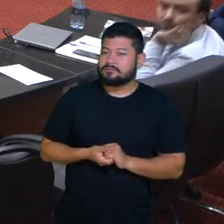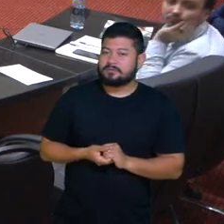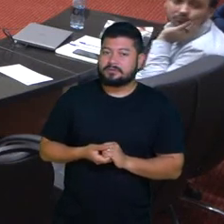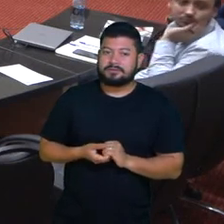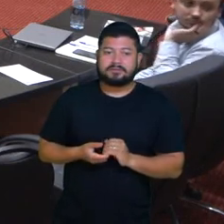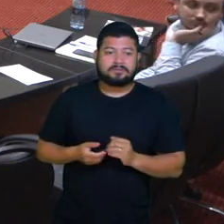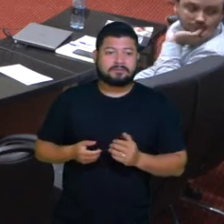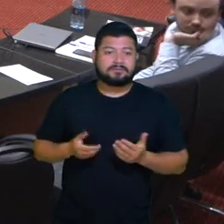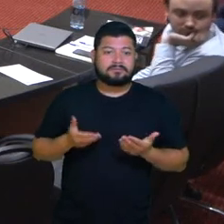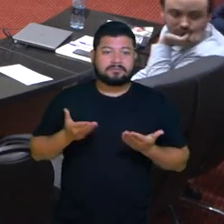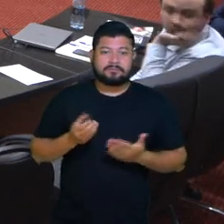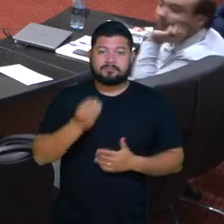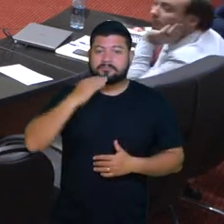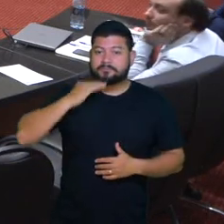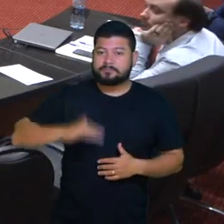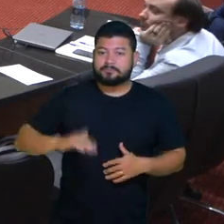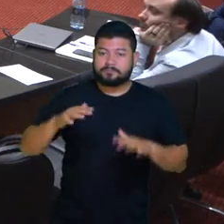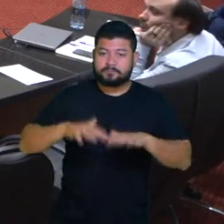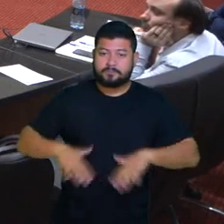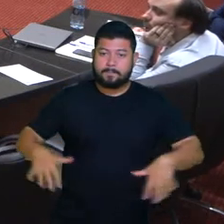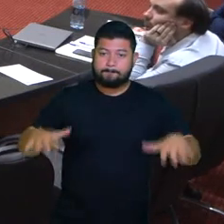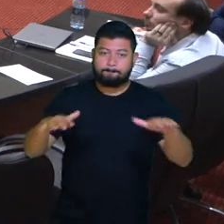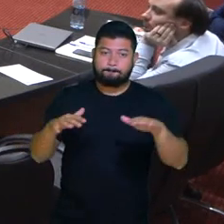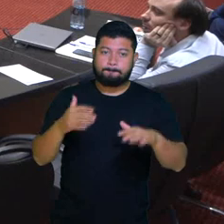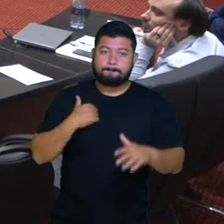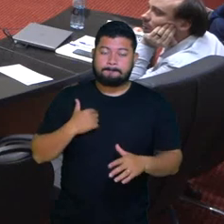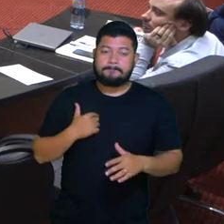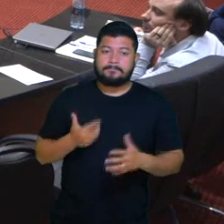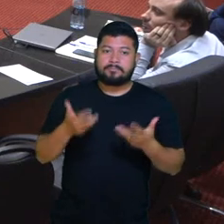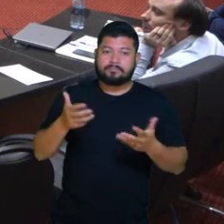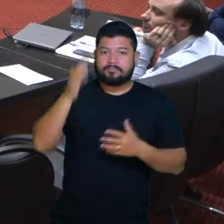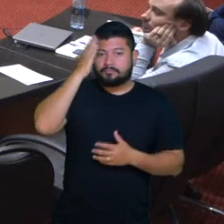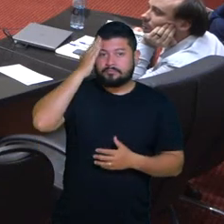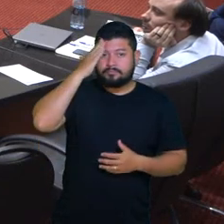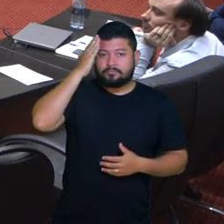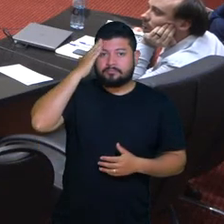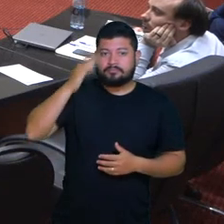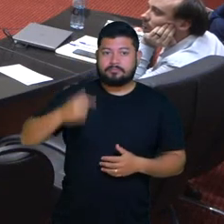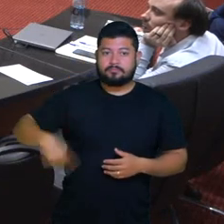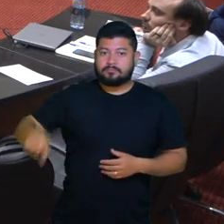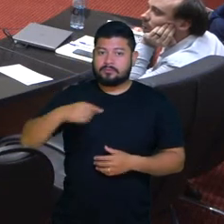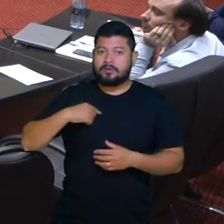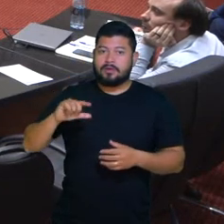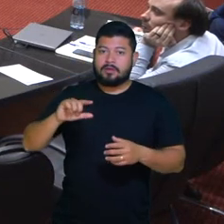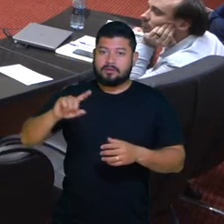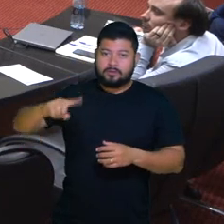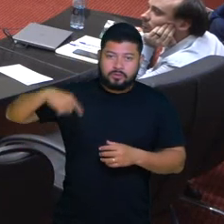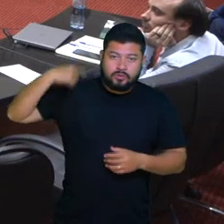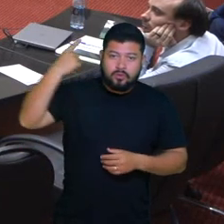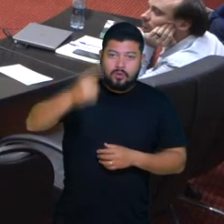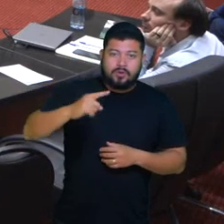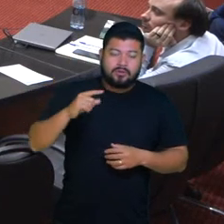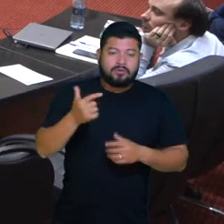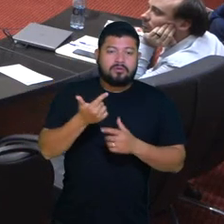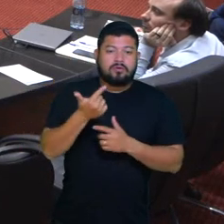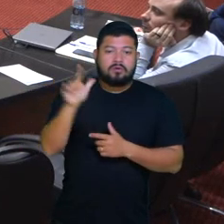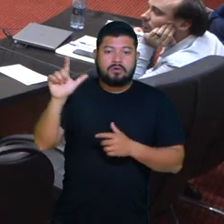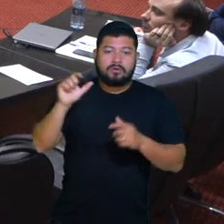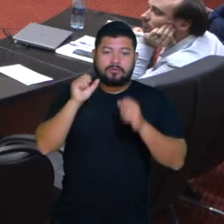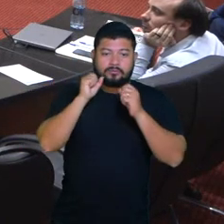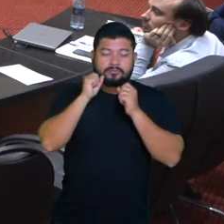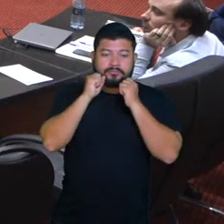Boa tarde para todas as pessoas gostaria de saber quando é que será o nosso próximo seminário